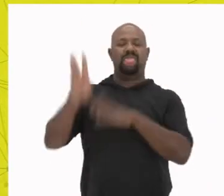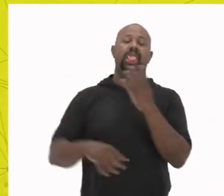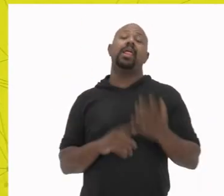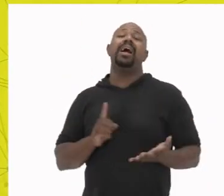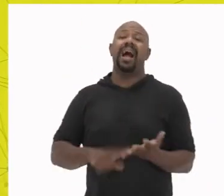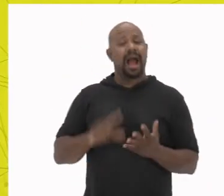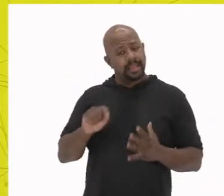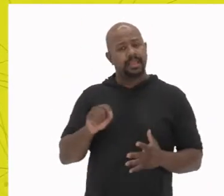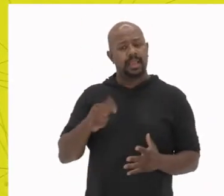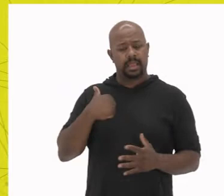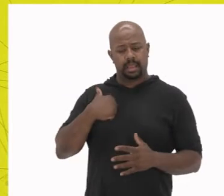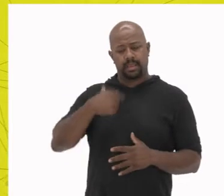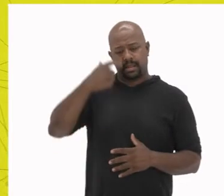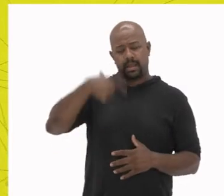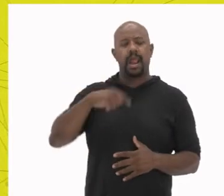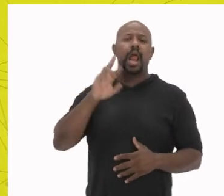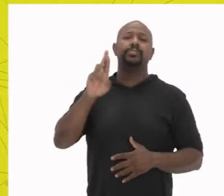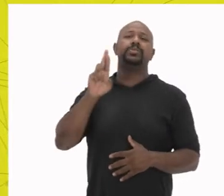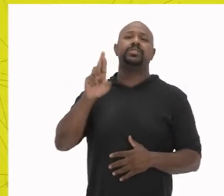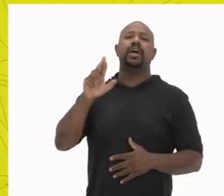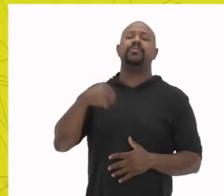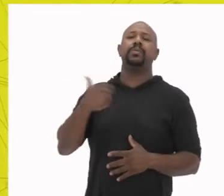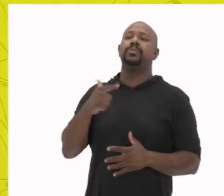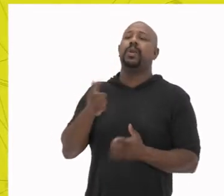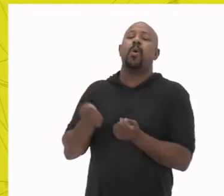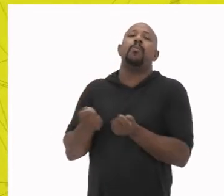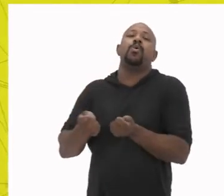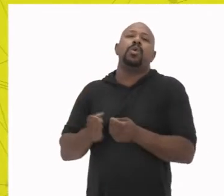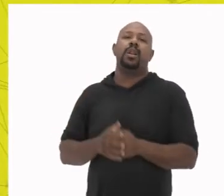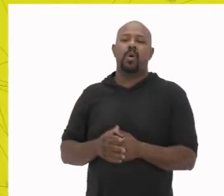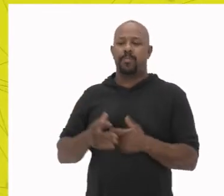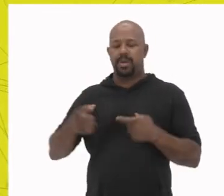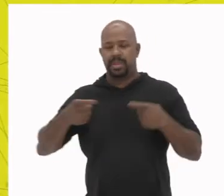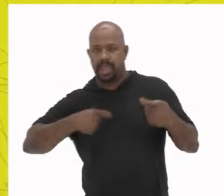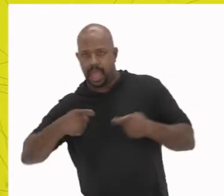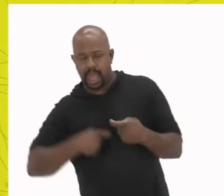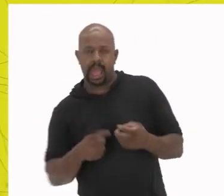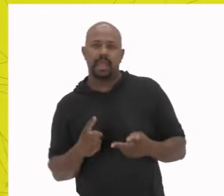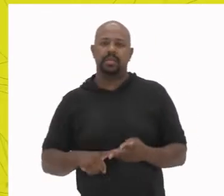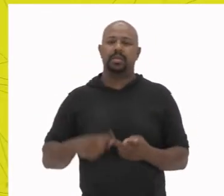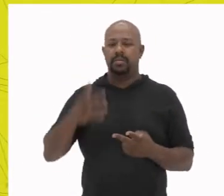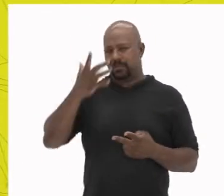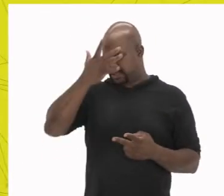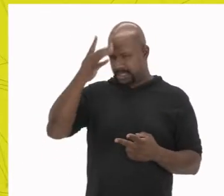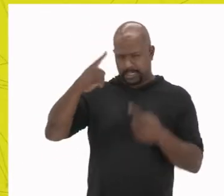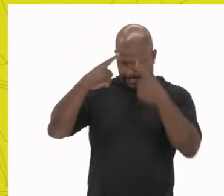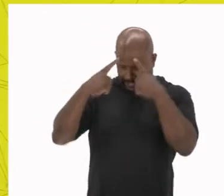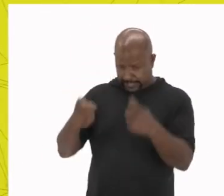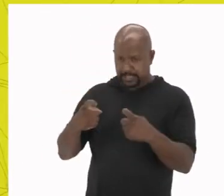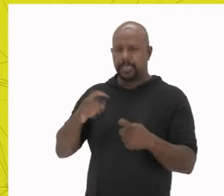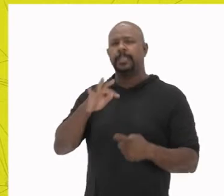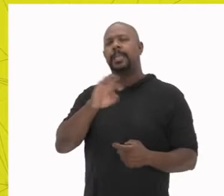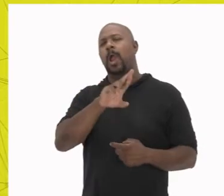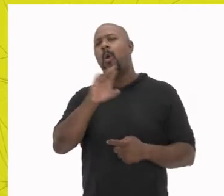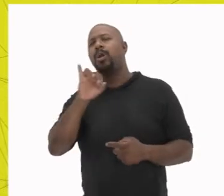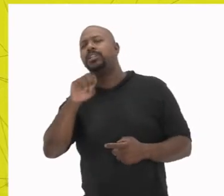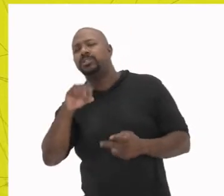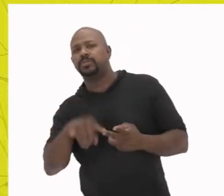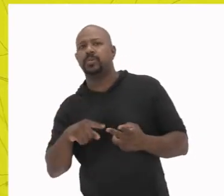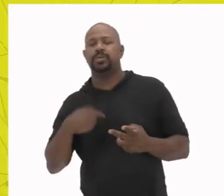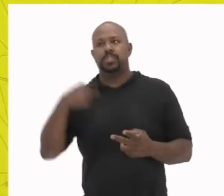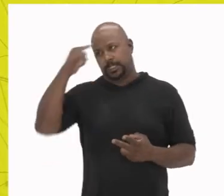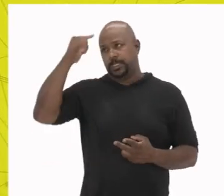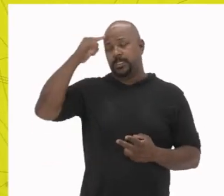você está manuseando, até atos que o responsável pelo acervo não tem como controlar, como guerras, vandalismo,